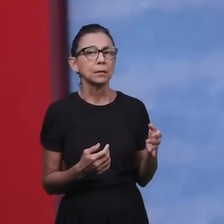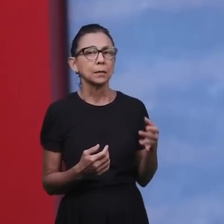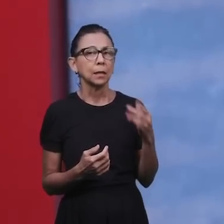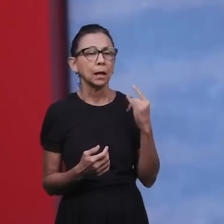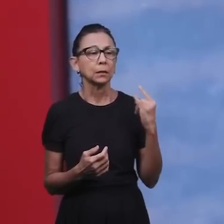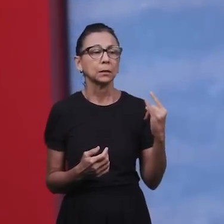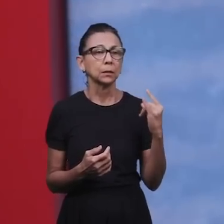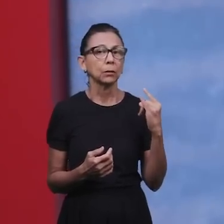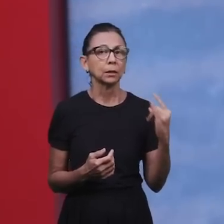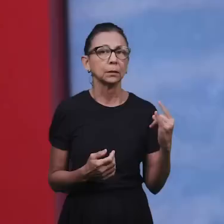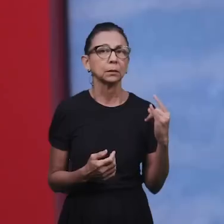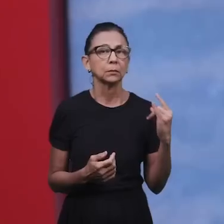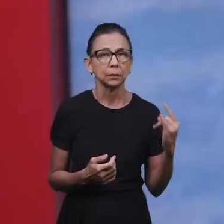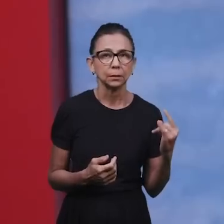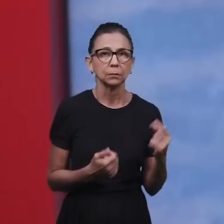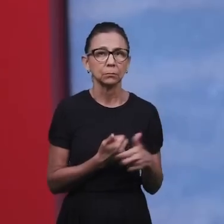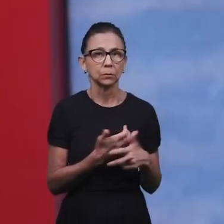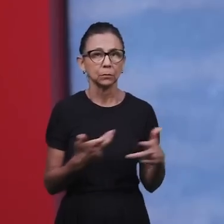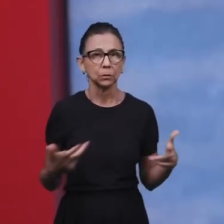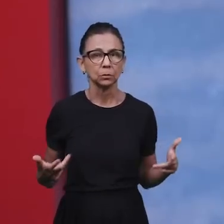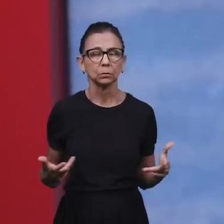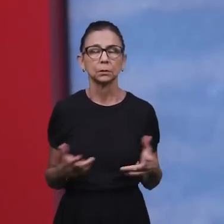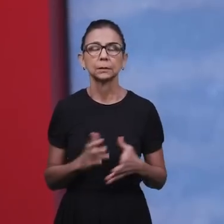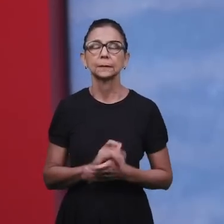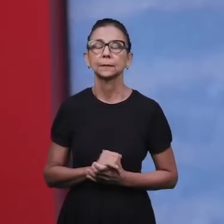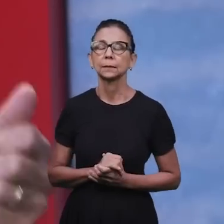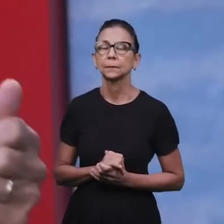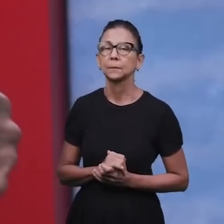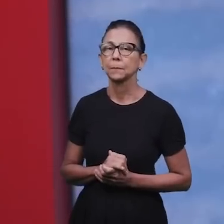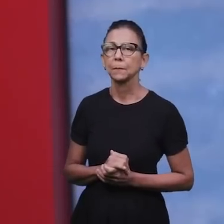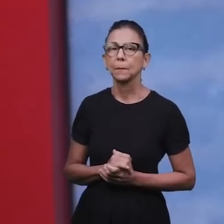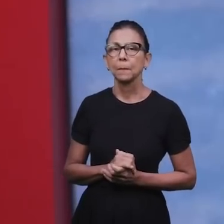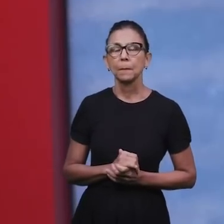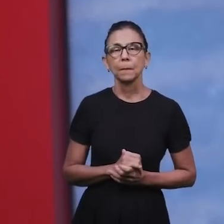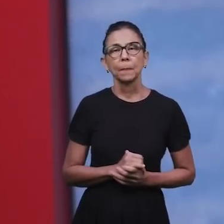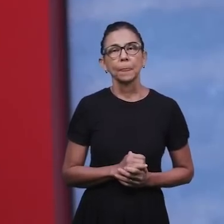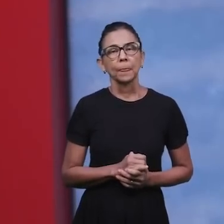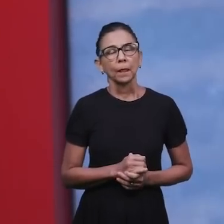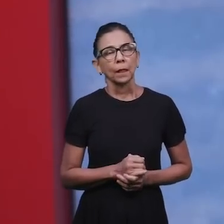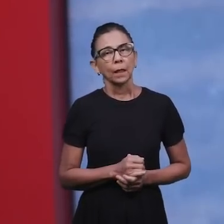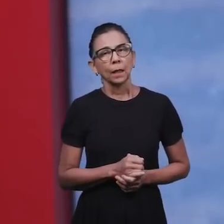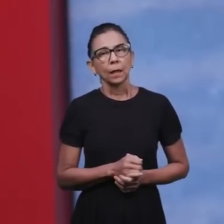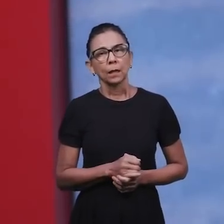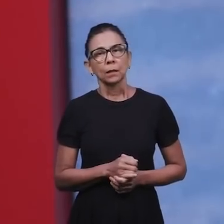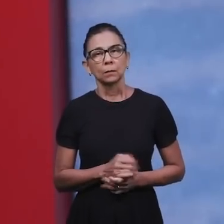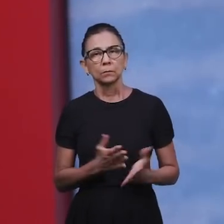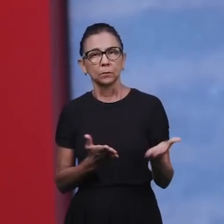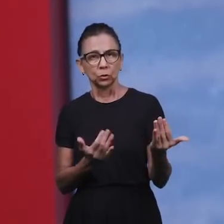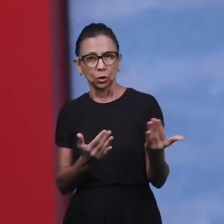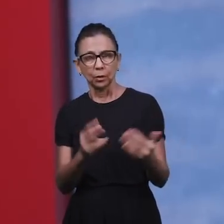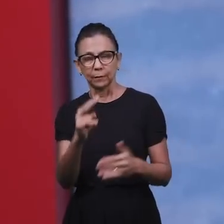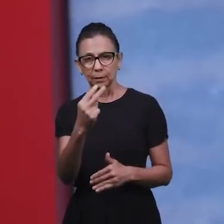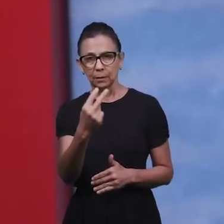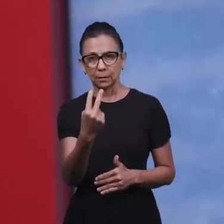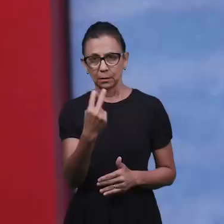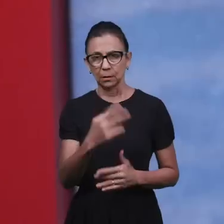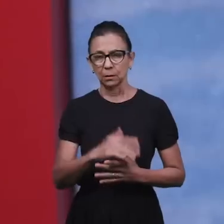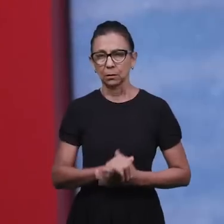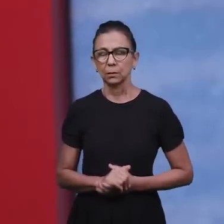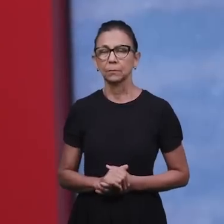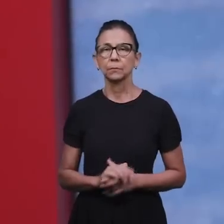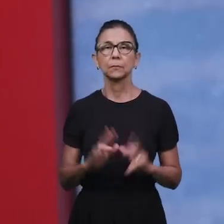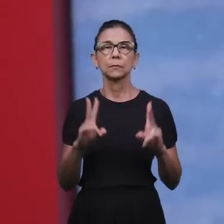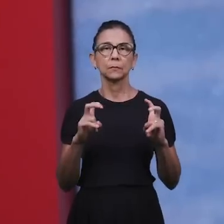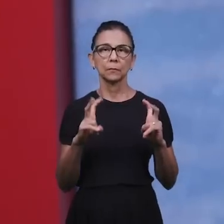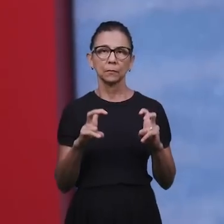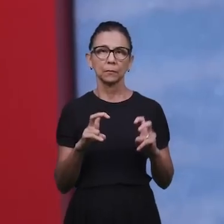aqui, especialmente para o jovem. Porque esse é um cenário que interessa ao jovem. Você, jovem que está nos ouvindo, saiba